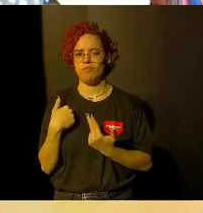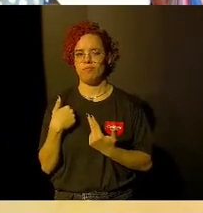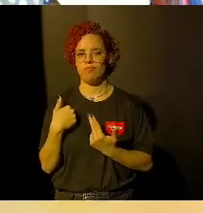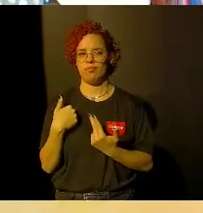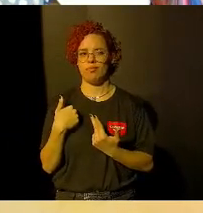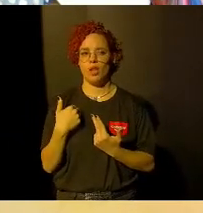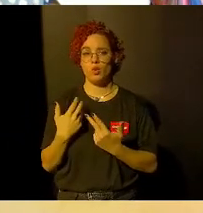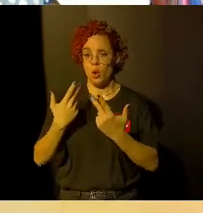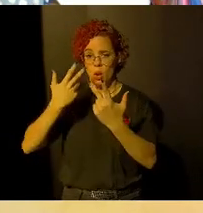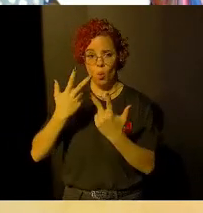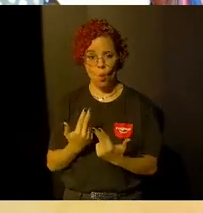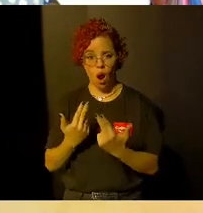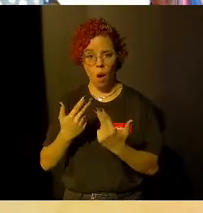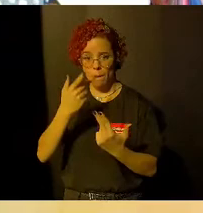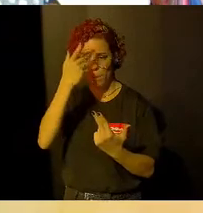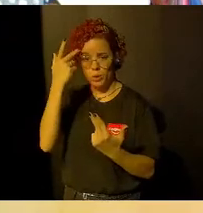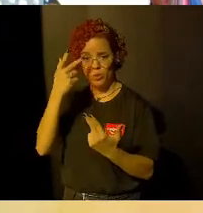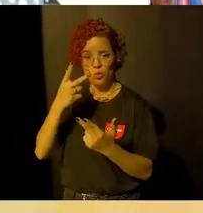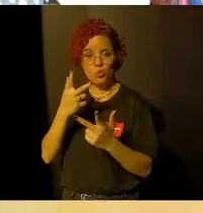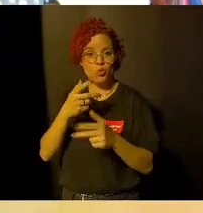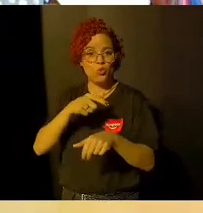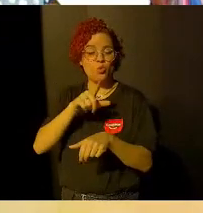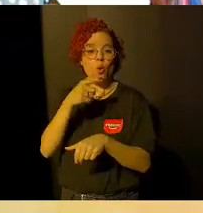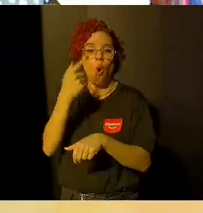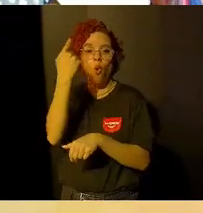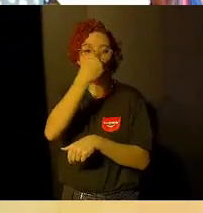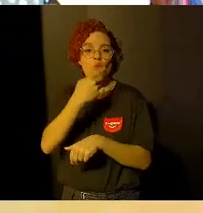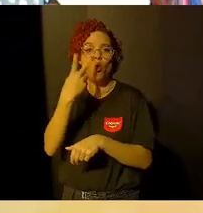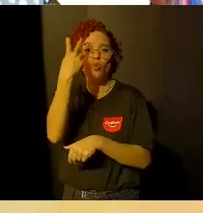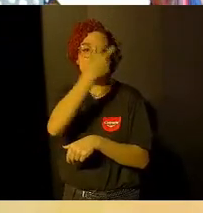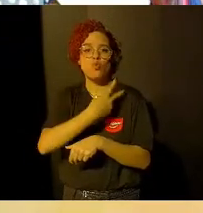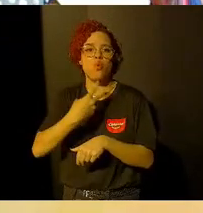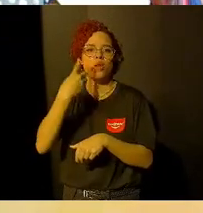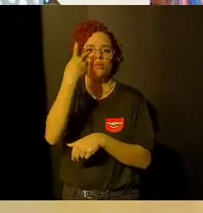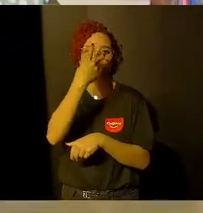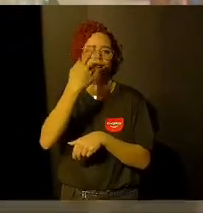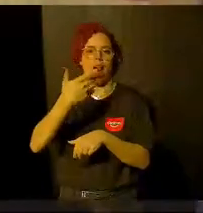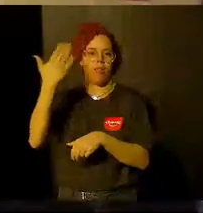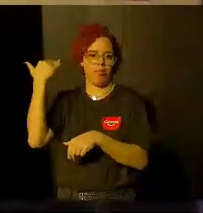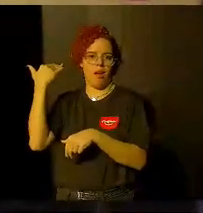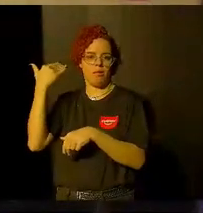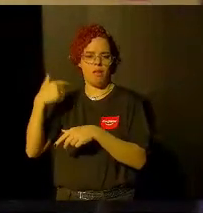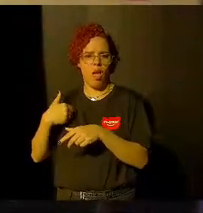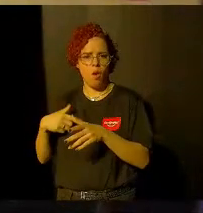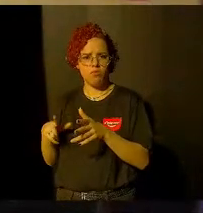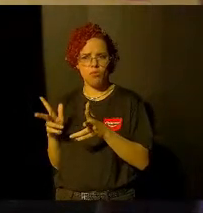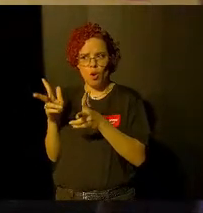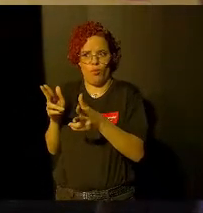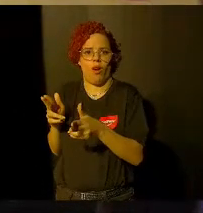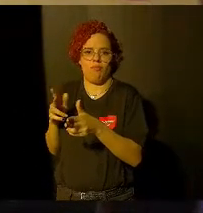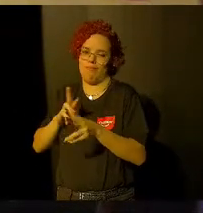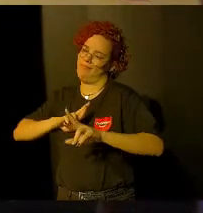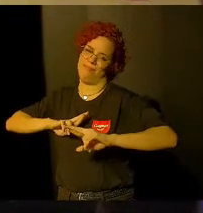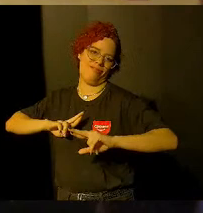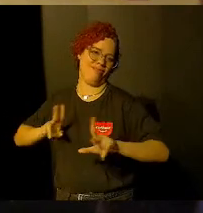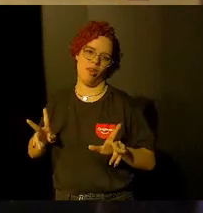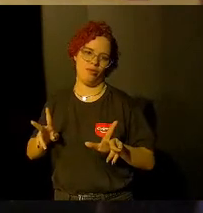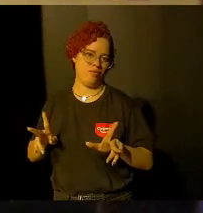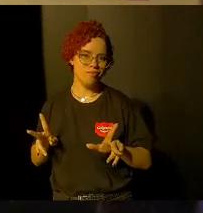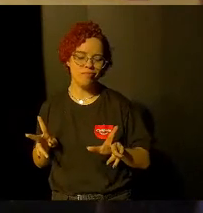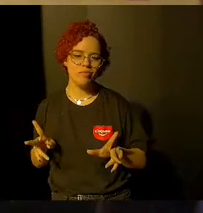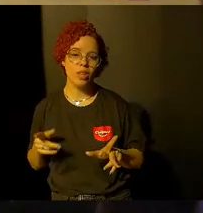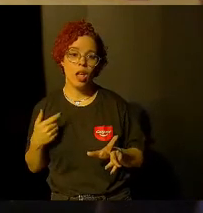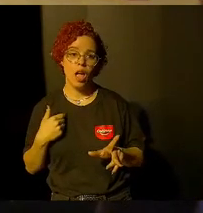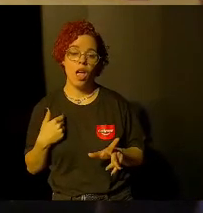duas mas eu não sou a mesma pessoa há 10 anos atrás eu não pertenço aquela